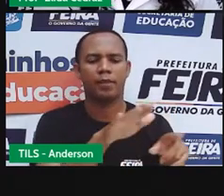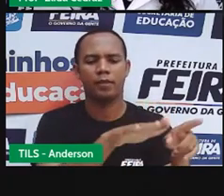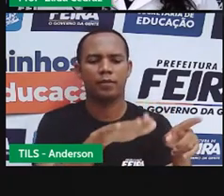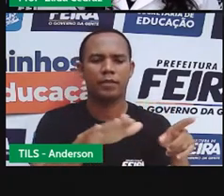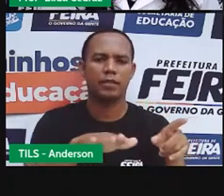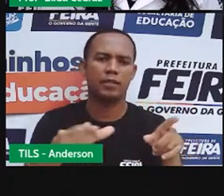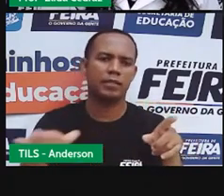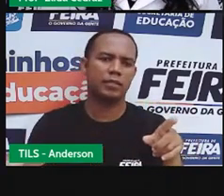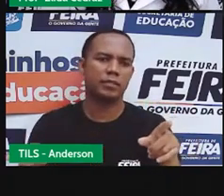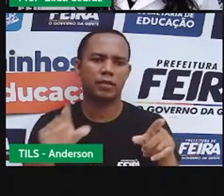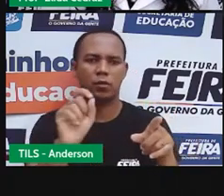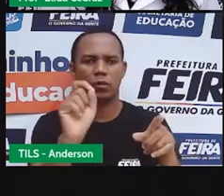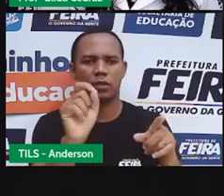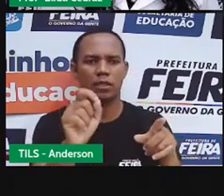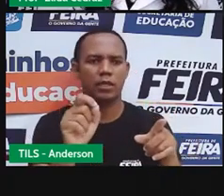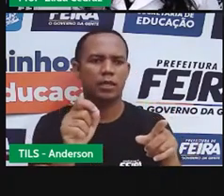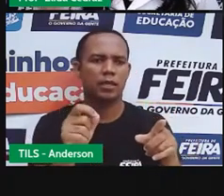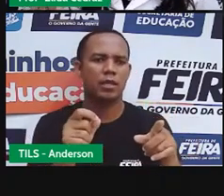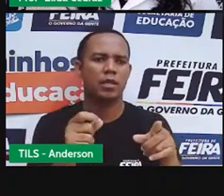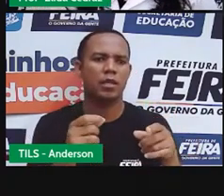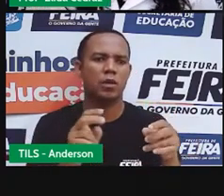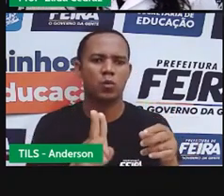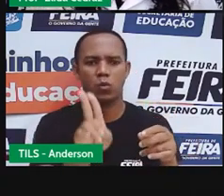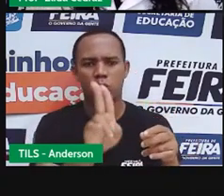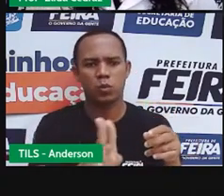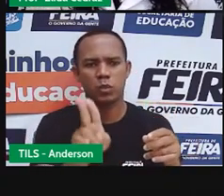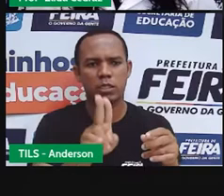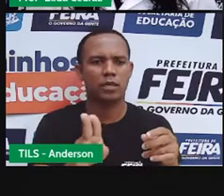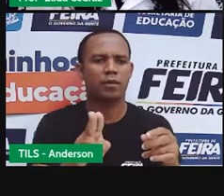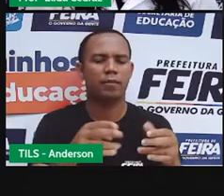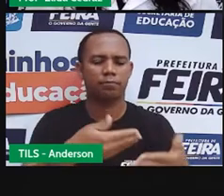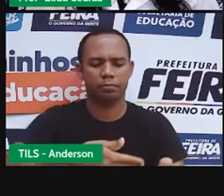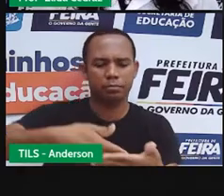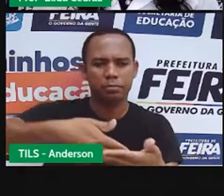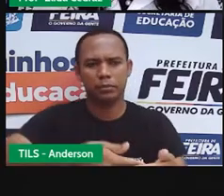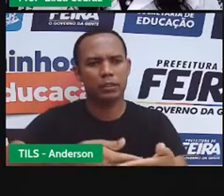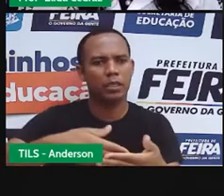crianças também usam brinquedos que não são indígenas, como bonecas e bolas.